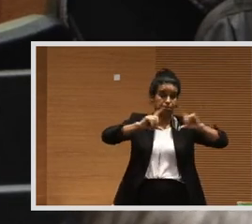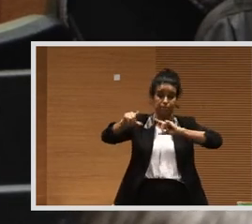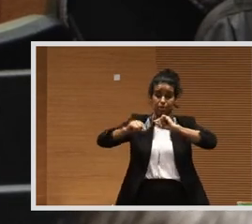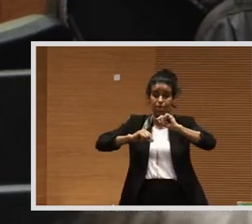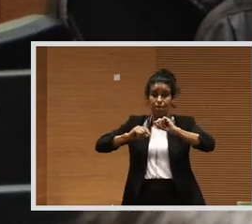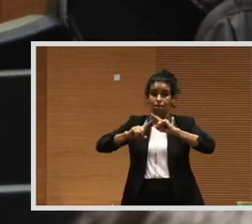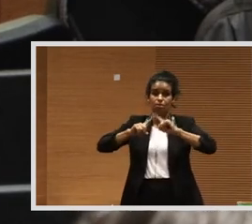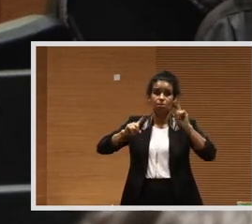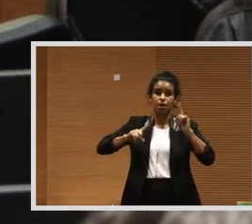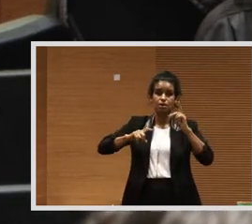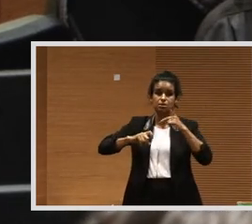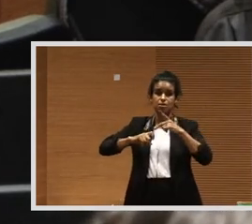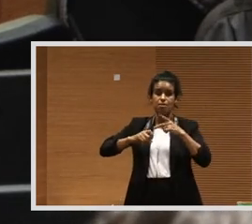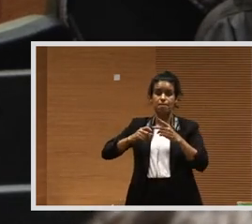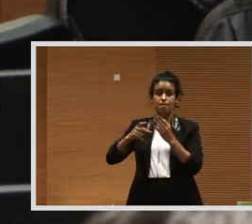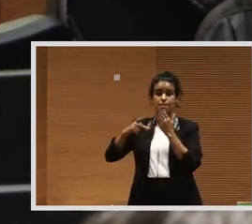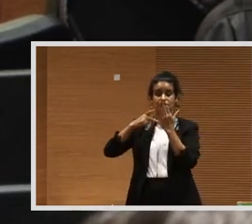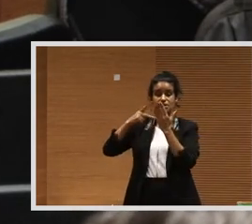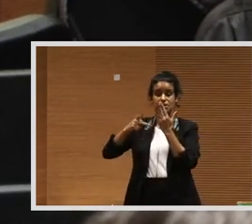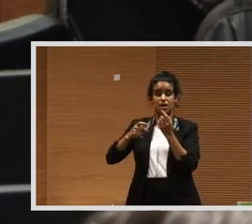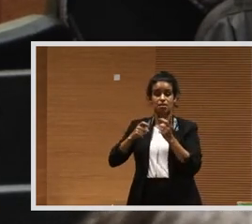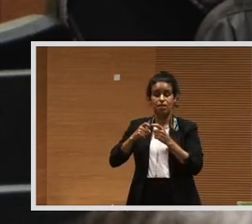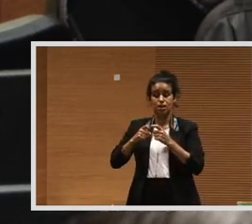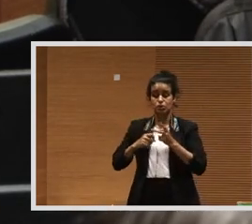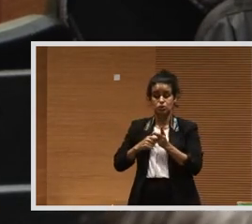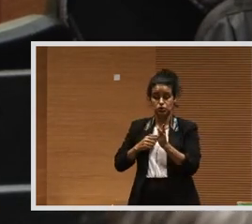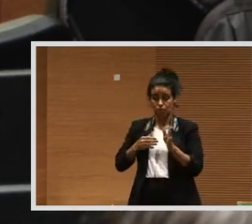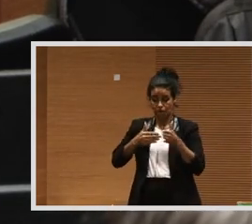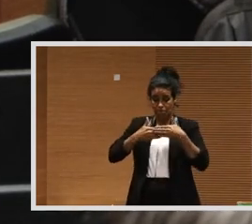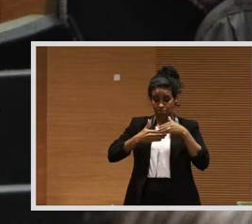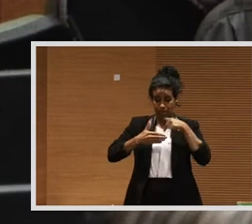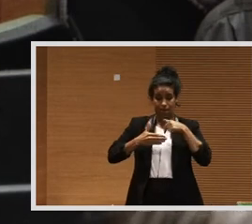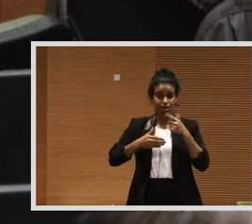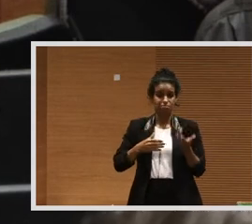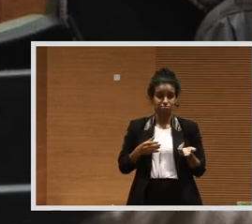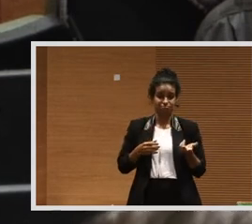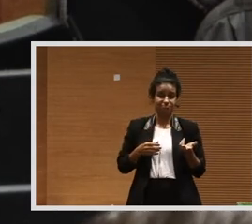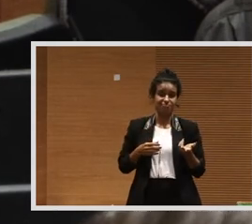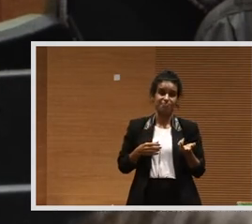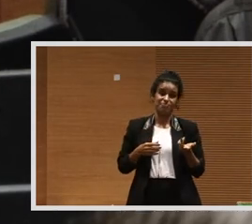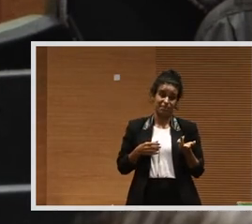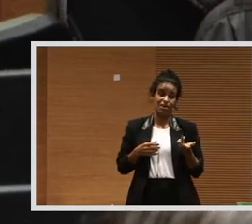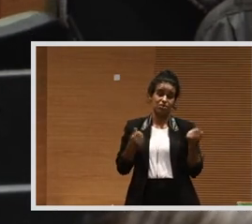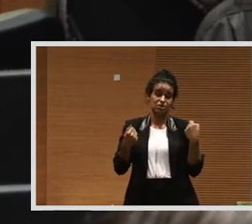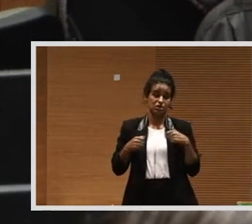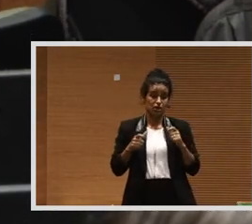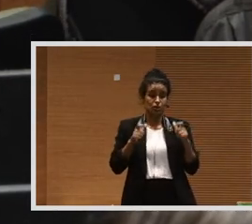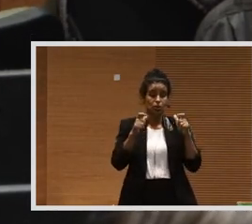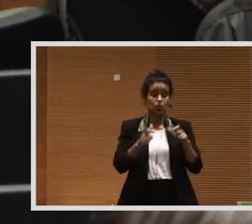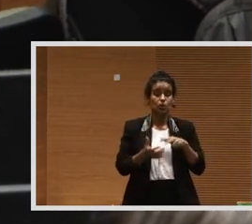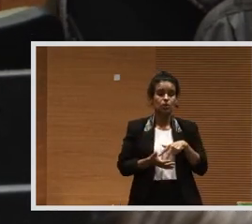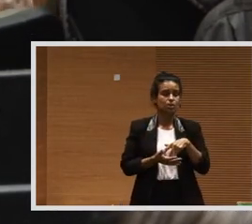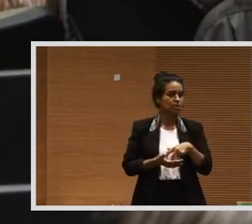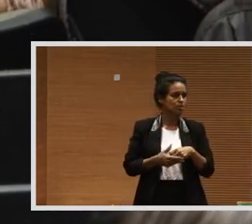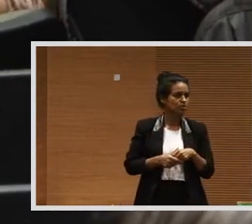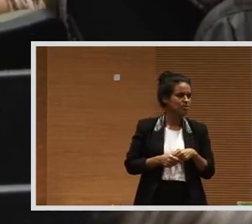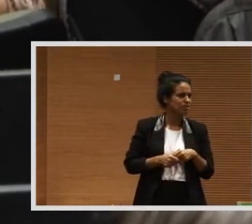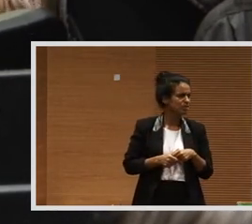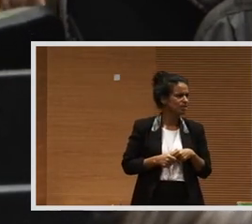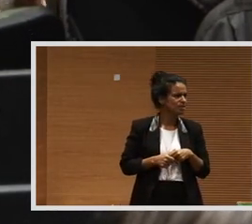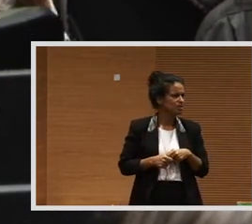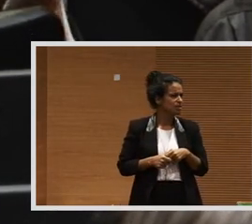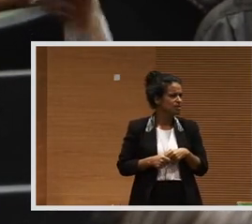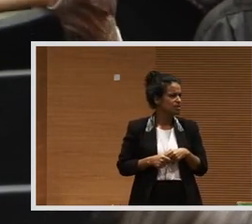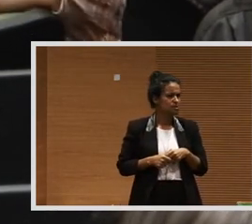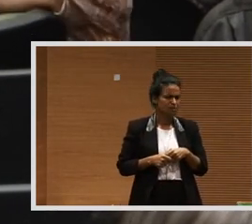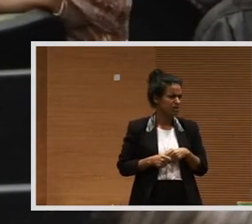de que a territorialização pudesse também provocar uma desterritorialização do psiquiatra que está dentro desses manicômios. Só acho que pelo tempo. Não é bobagem,